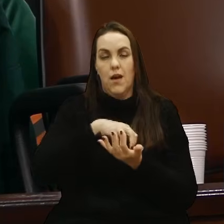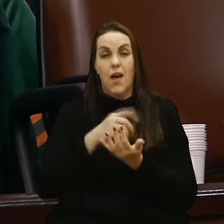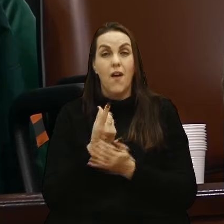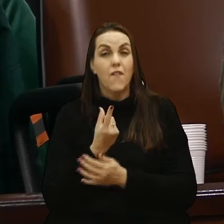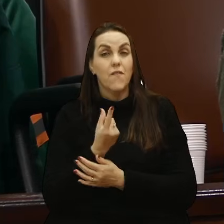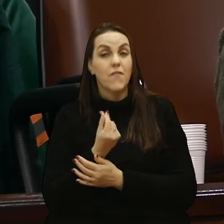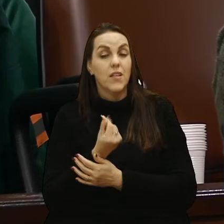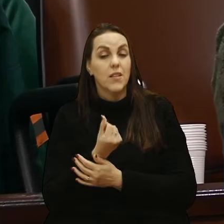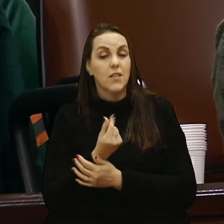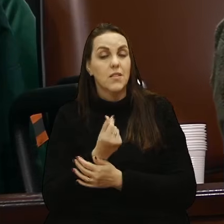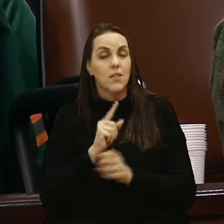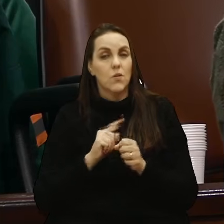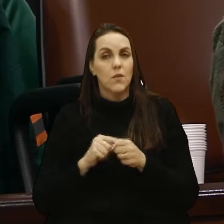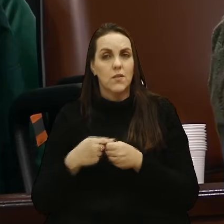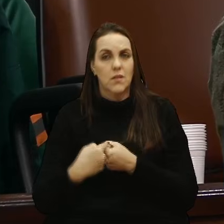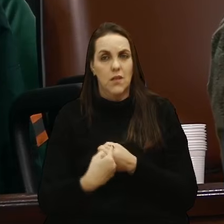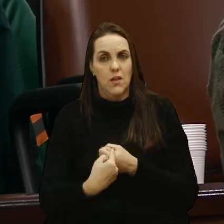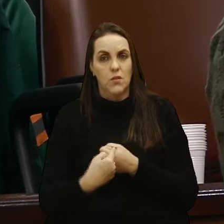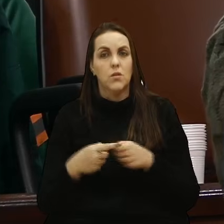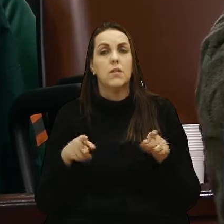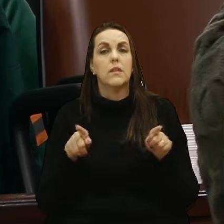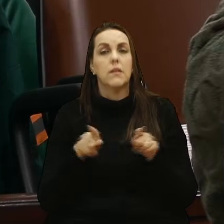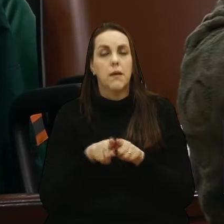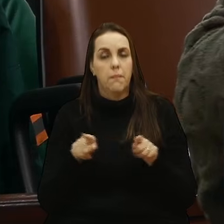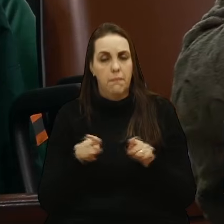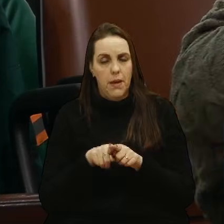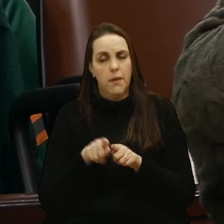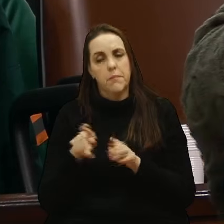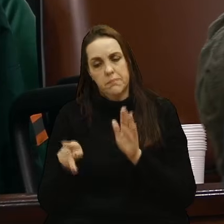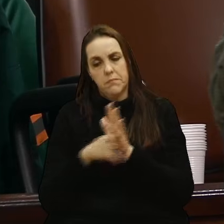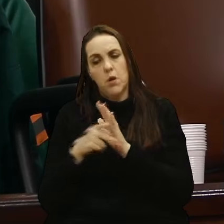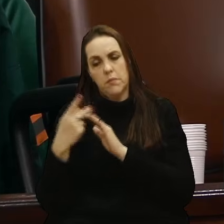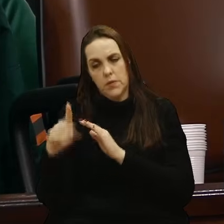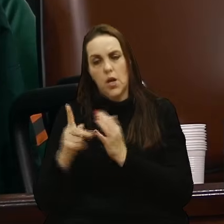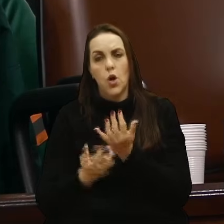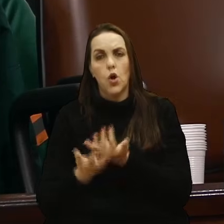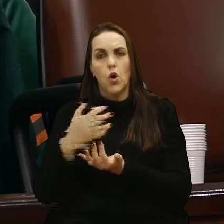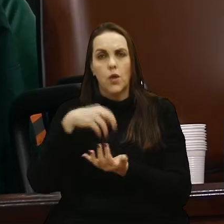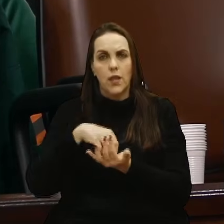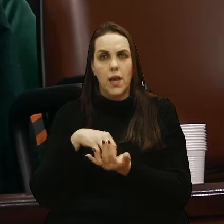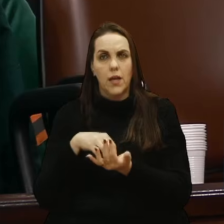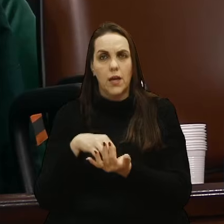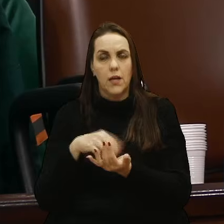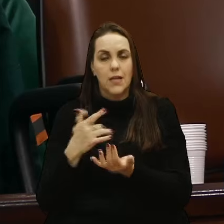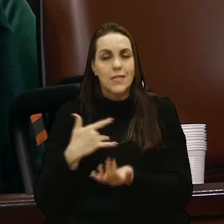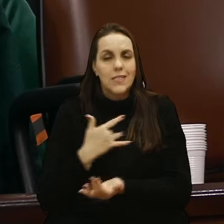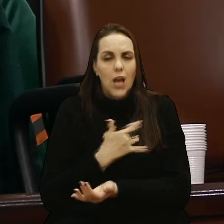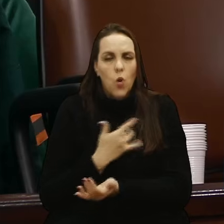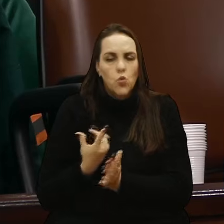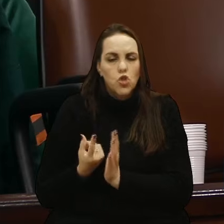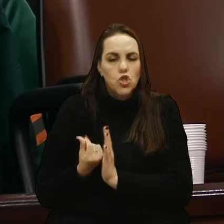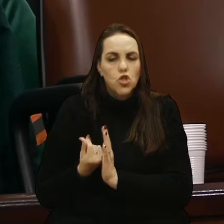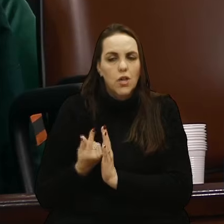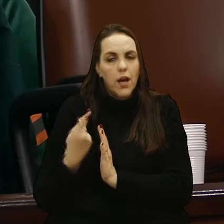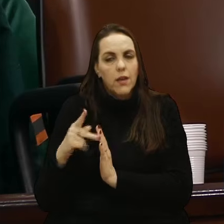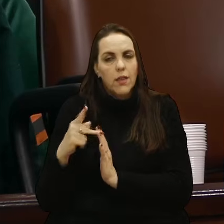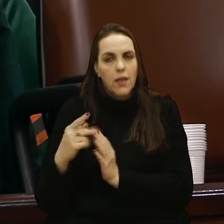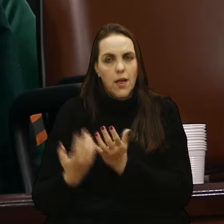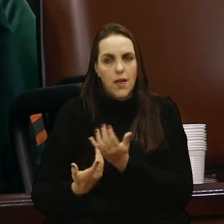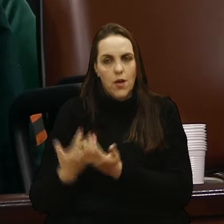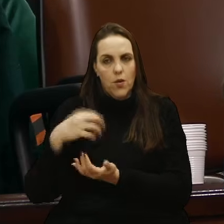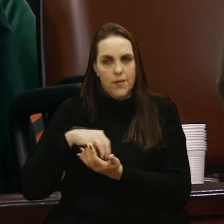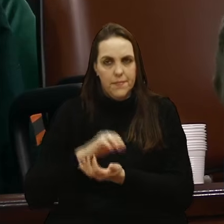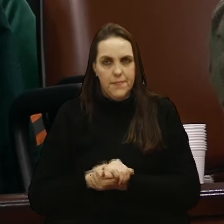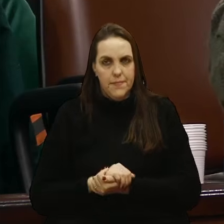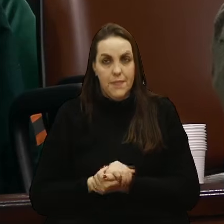da nossa cidade e também da Codeca, né? A saúde financeira. E quando a gente está vivendo